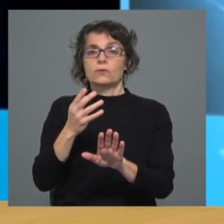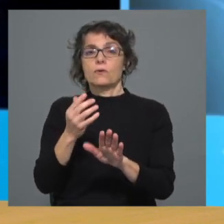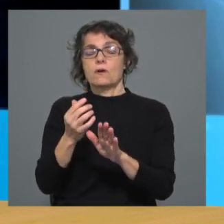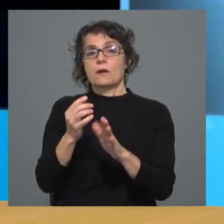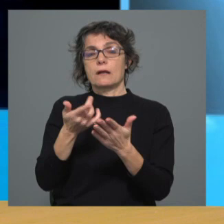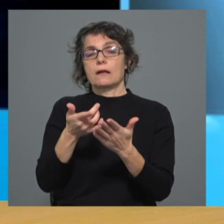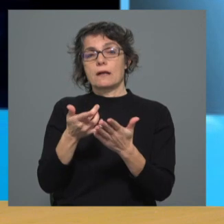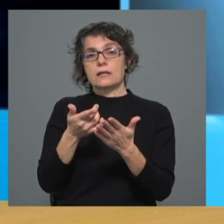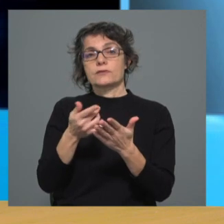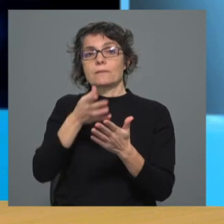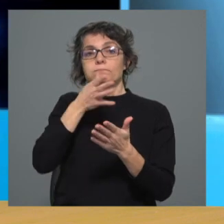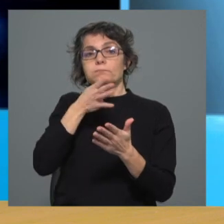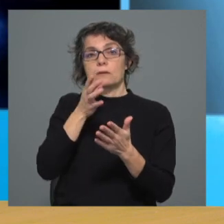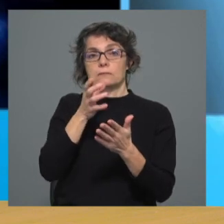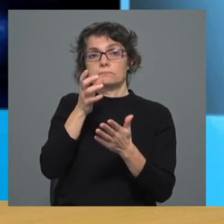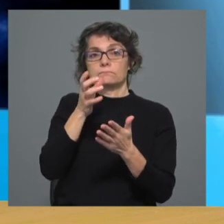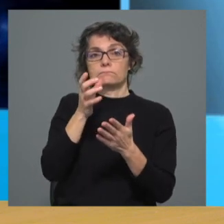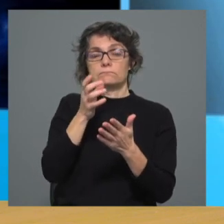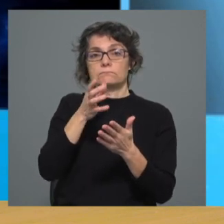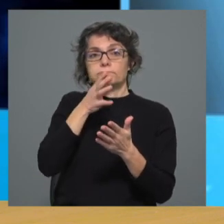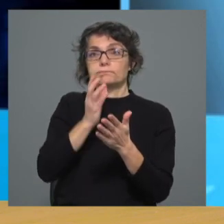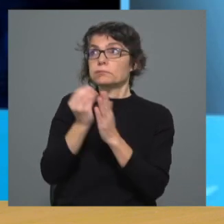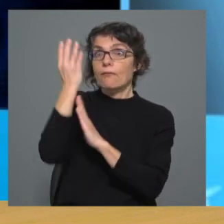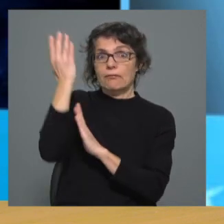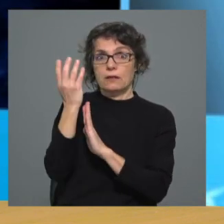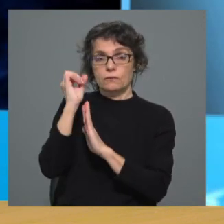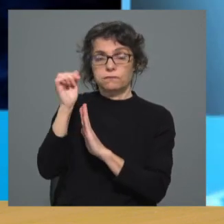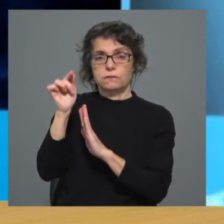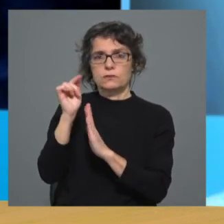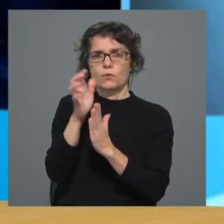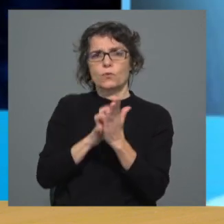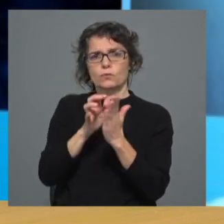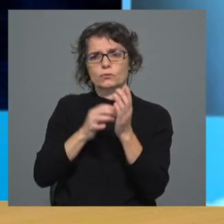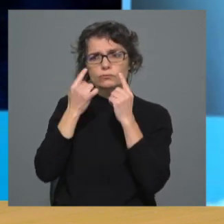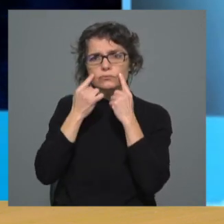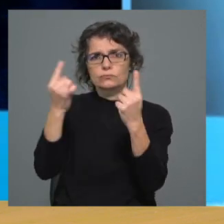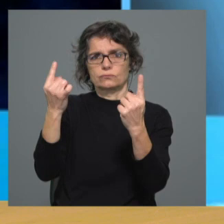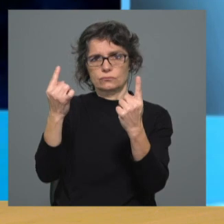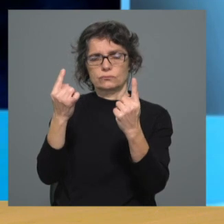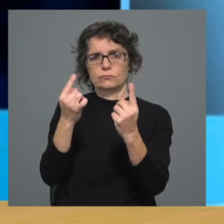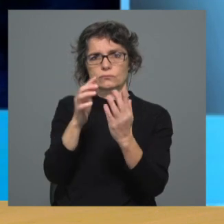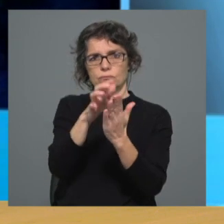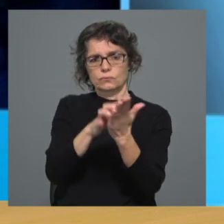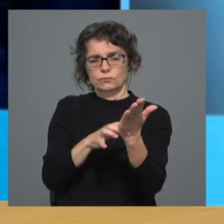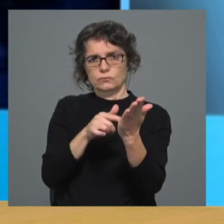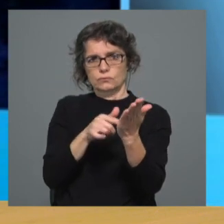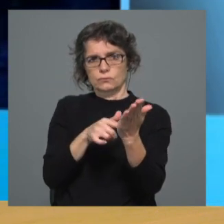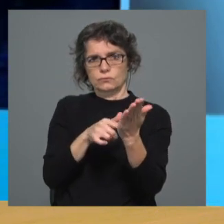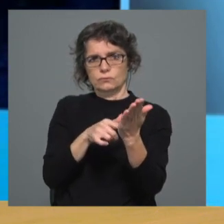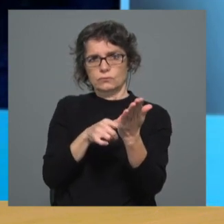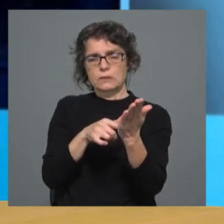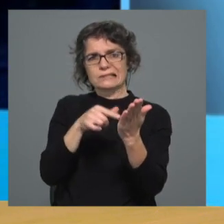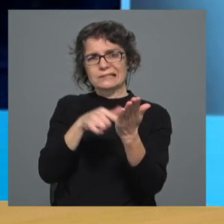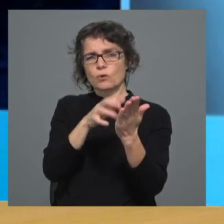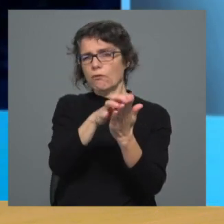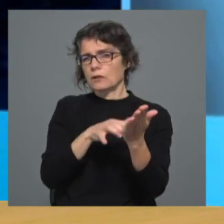foi depois publicado também um texto notável, porventura menos conhecido, que não é propriamente um